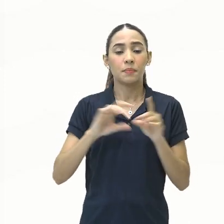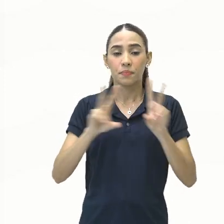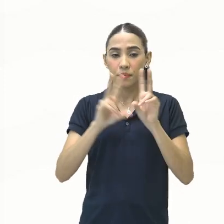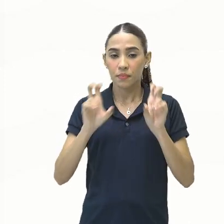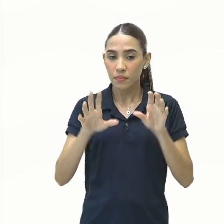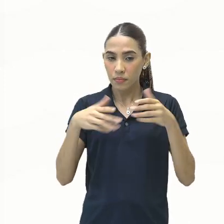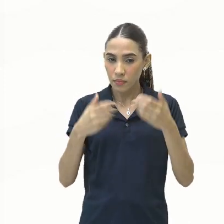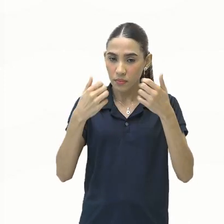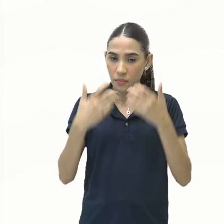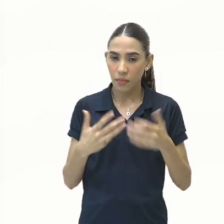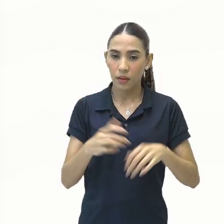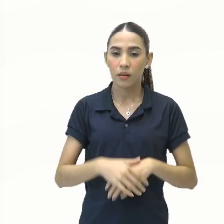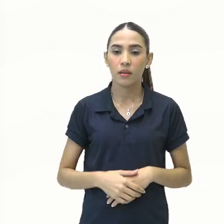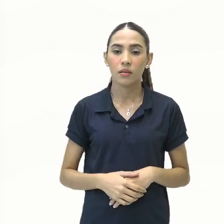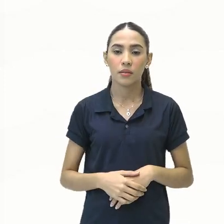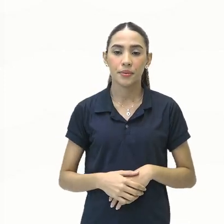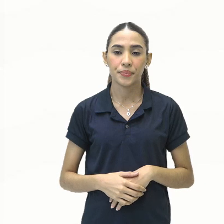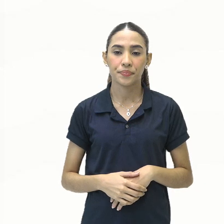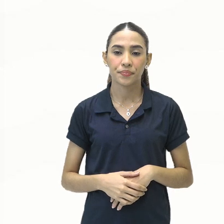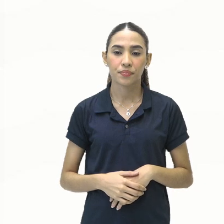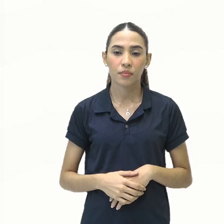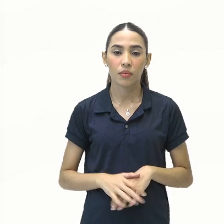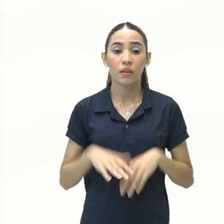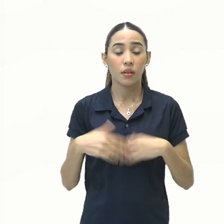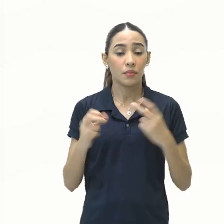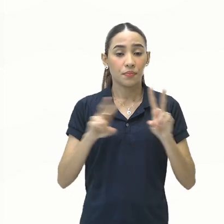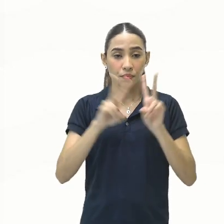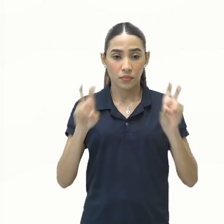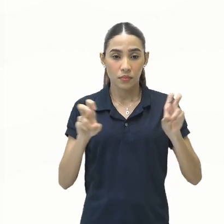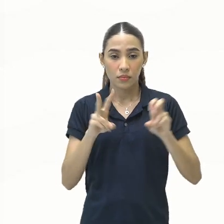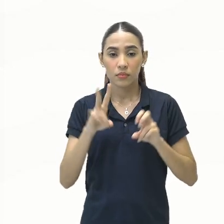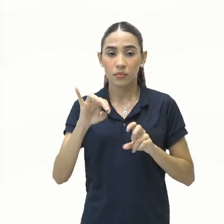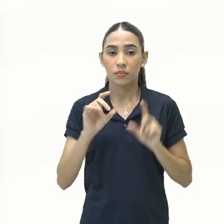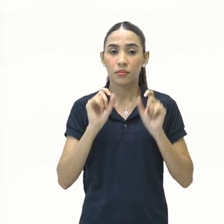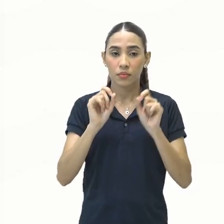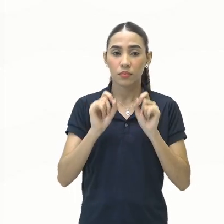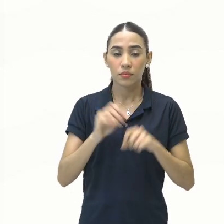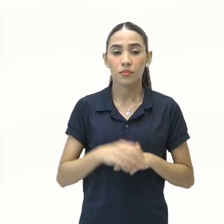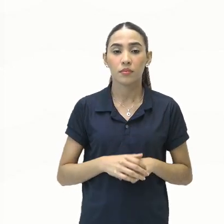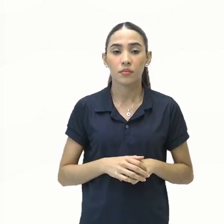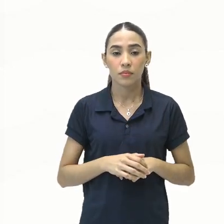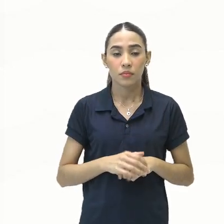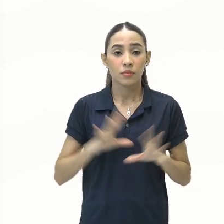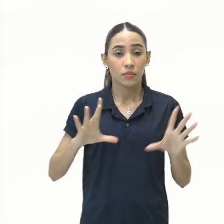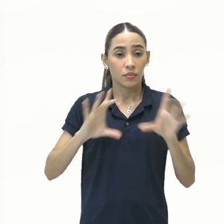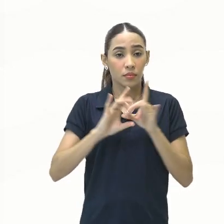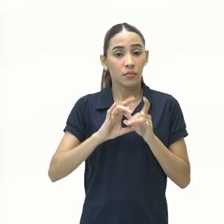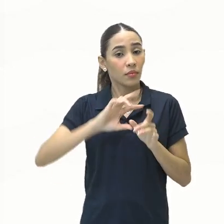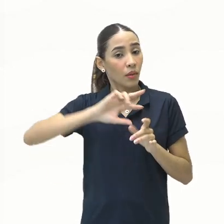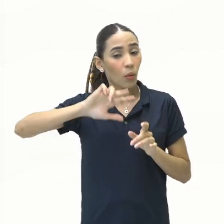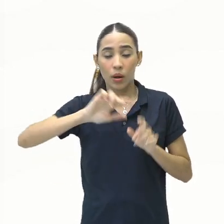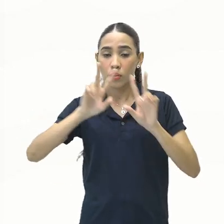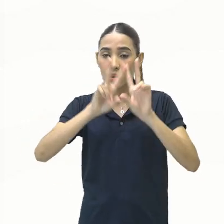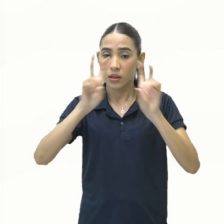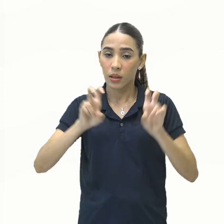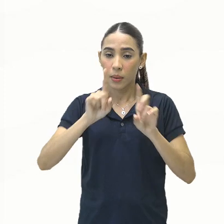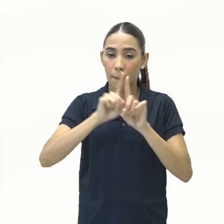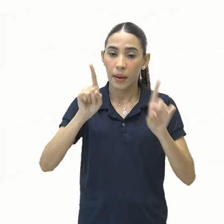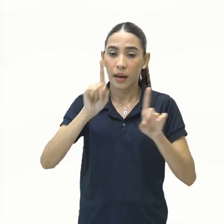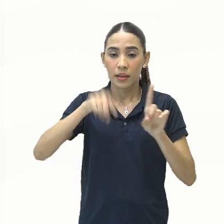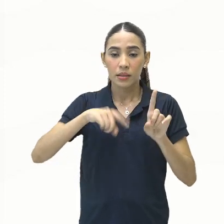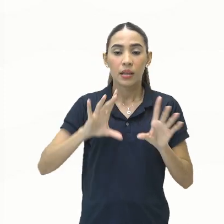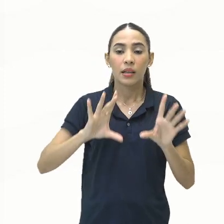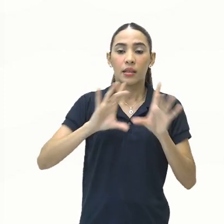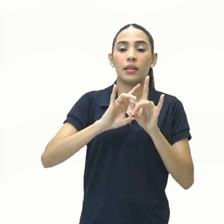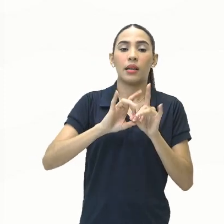falei para vocês, a tese ela vai estar ligada, ela não é o tema, mas ela vai estar ligada